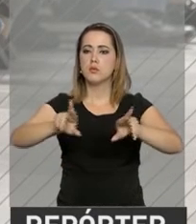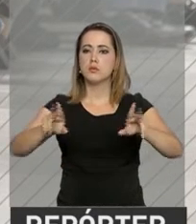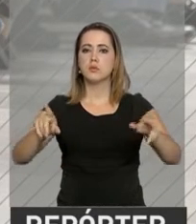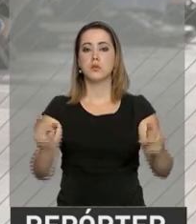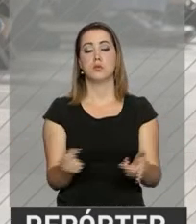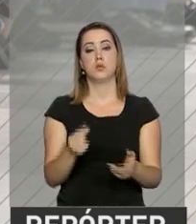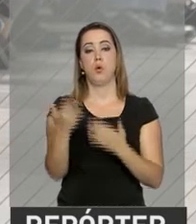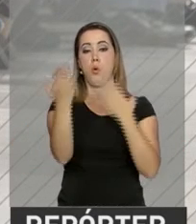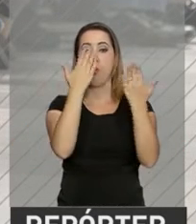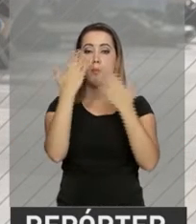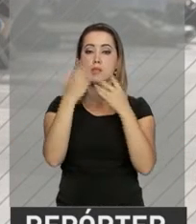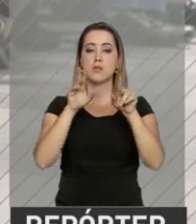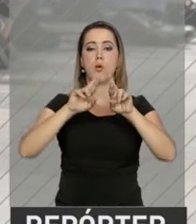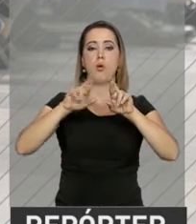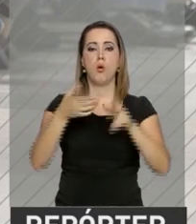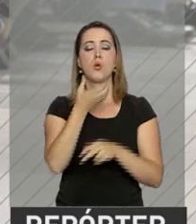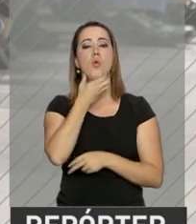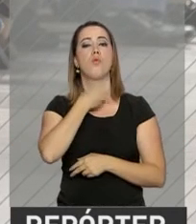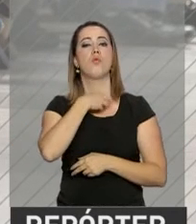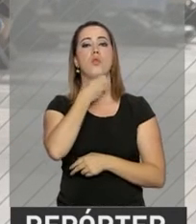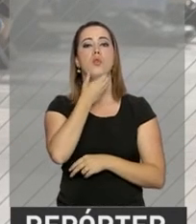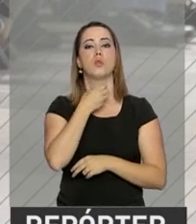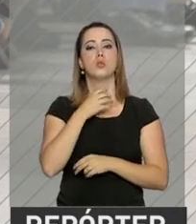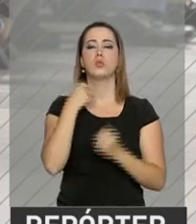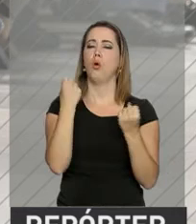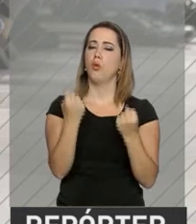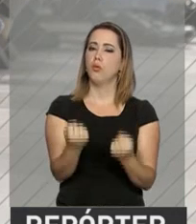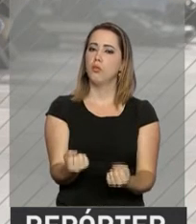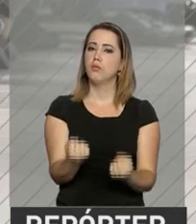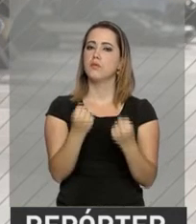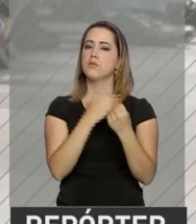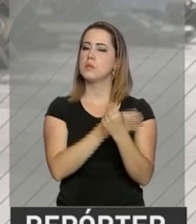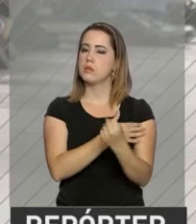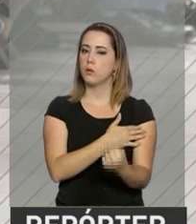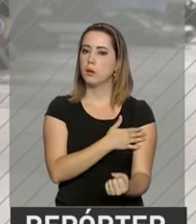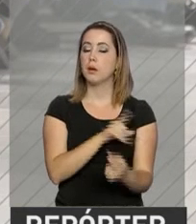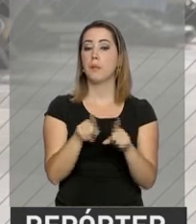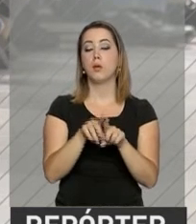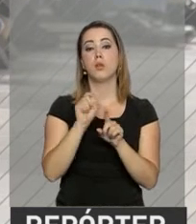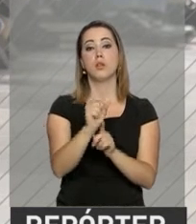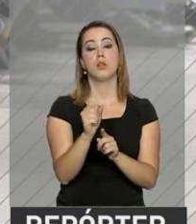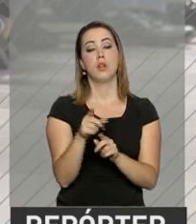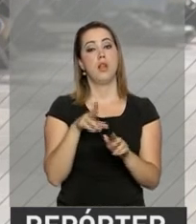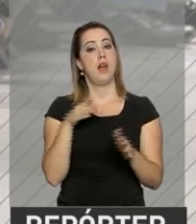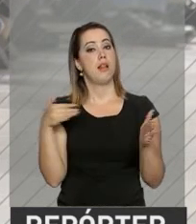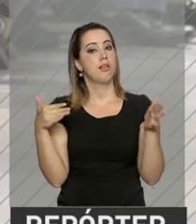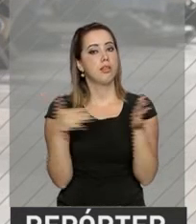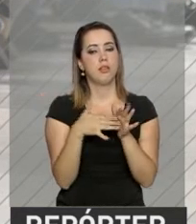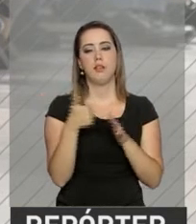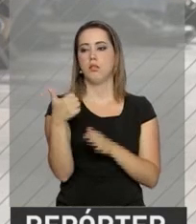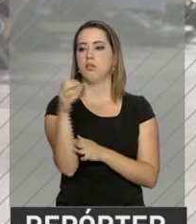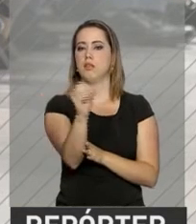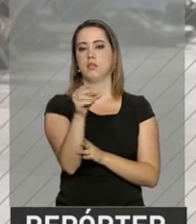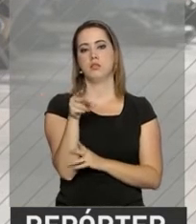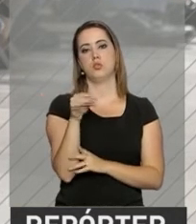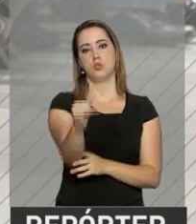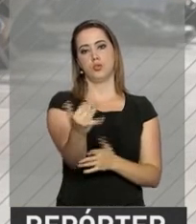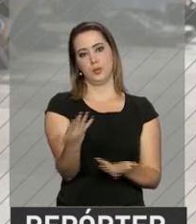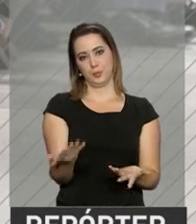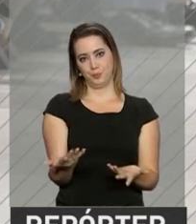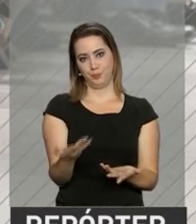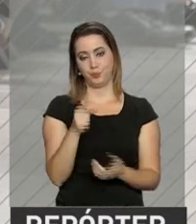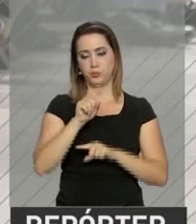com um psicólogo fonoaudiólogo e fisioterapeuta por exemplo devem ser fornecidos num prazo de até dez dias